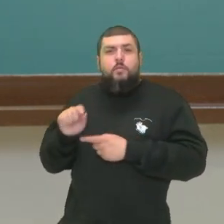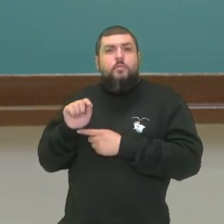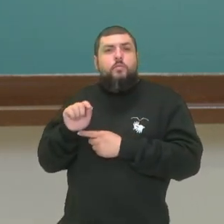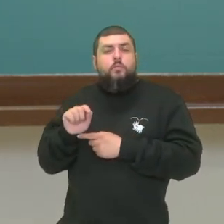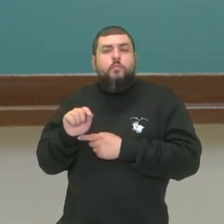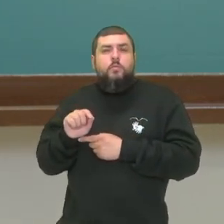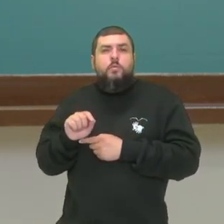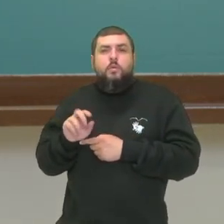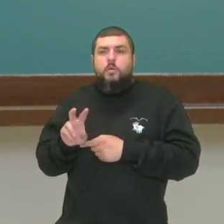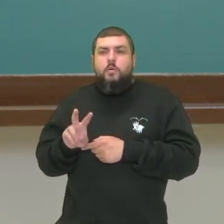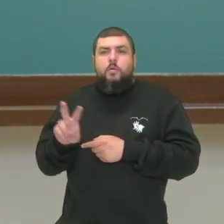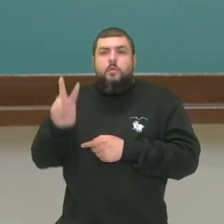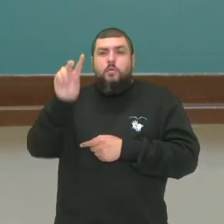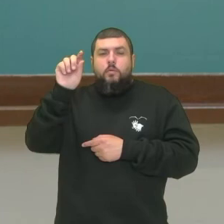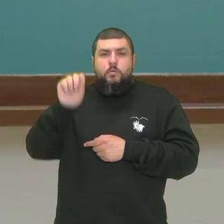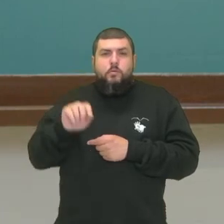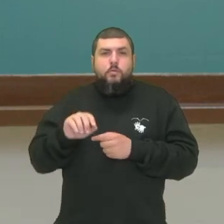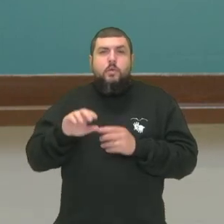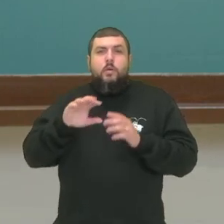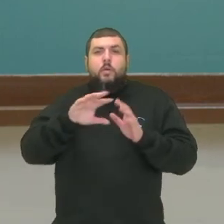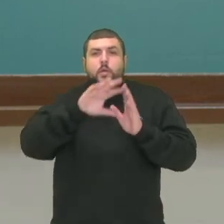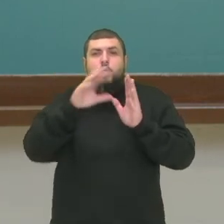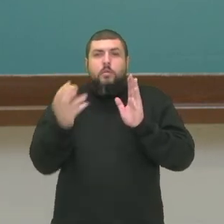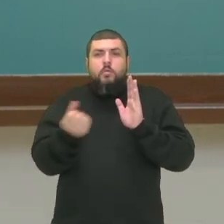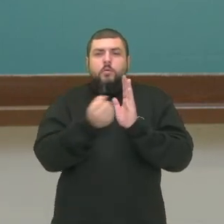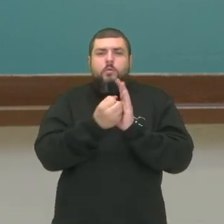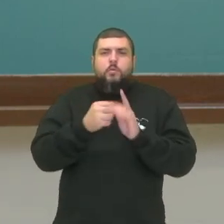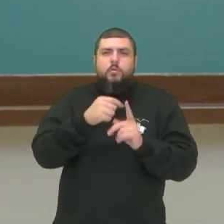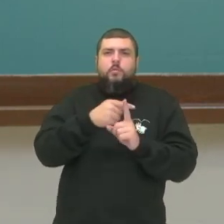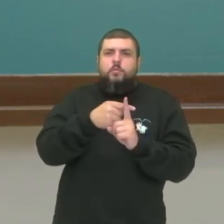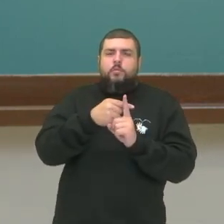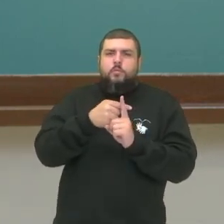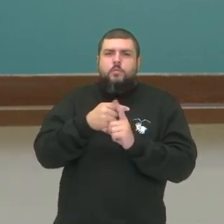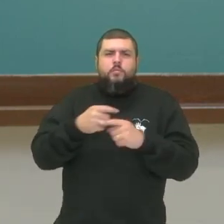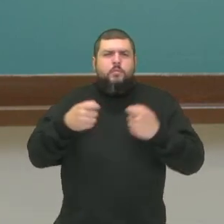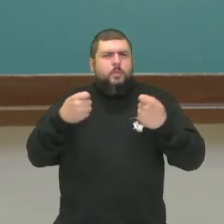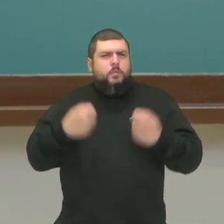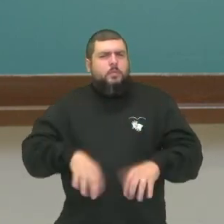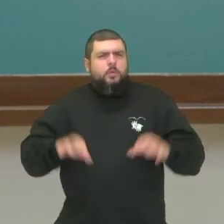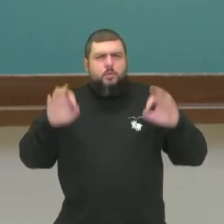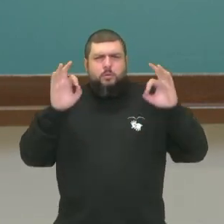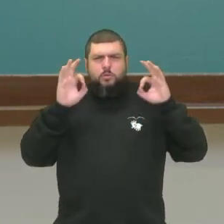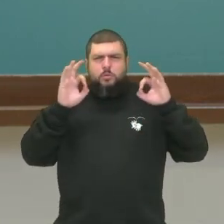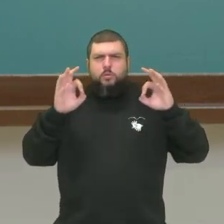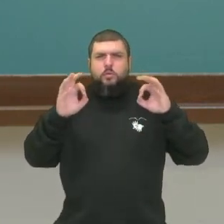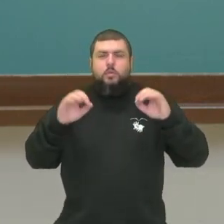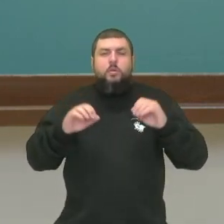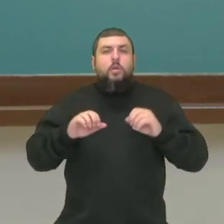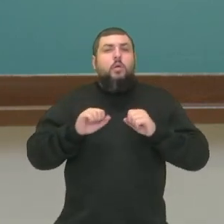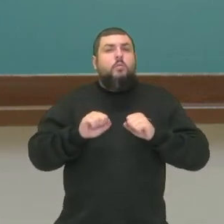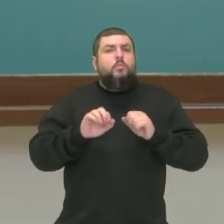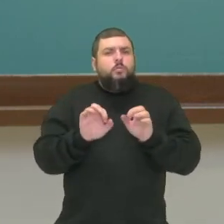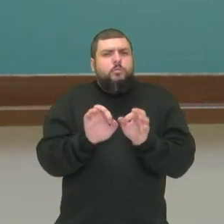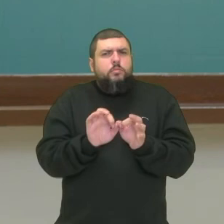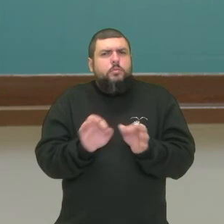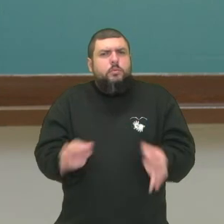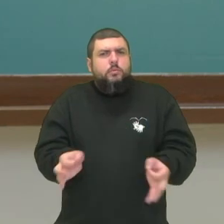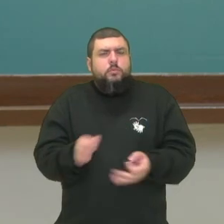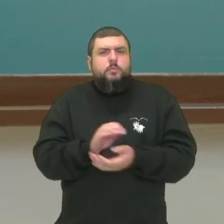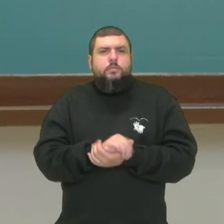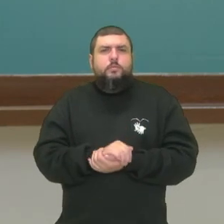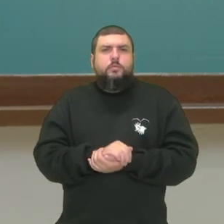crucifixo, e para ela não precisava ser um crucifixo do tipo joia. Podia ser um crucifixo simples, de